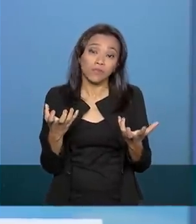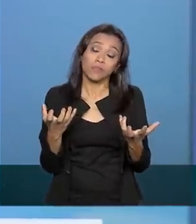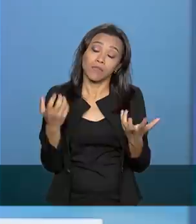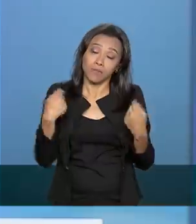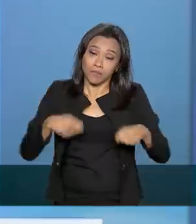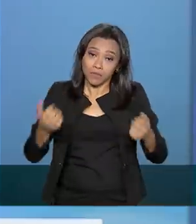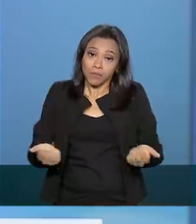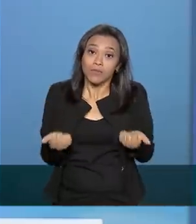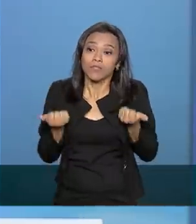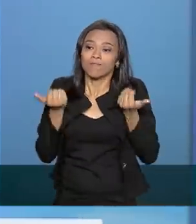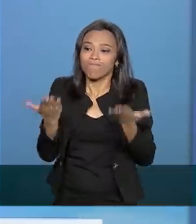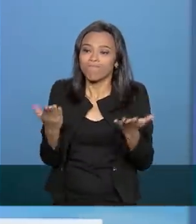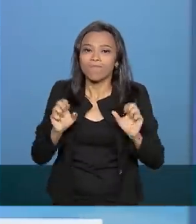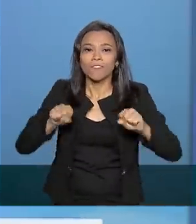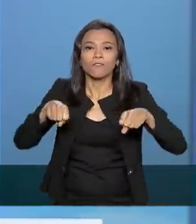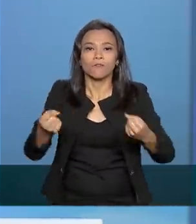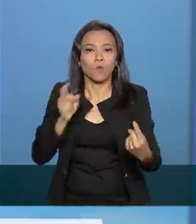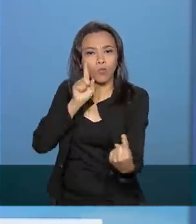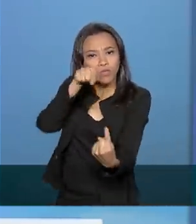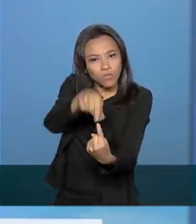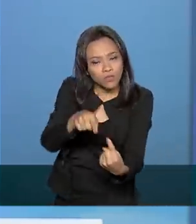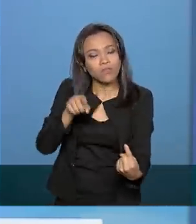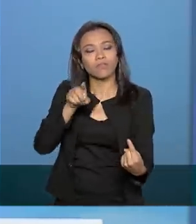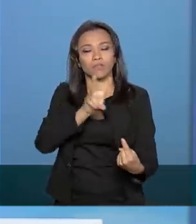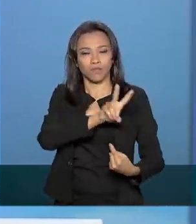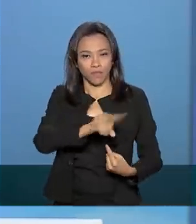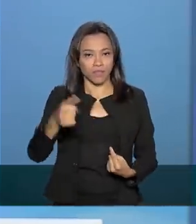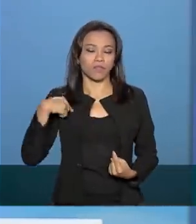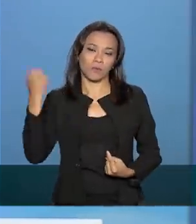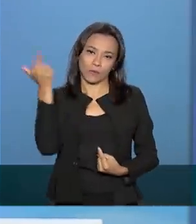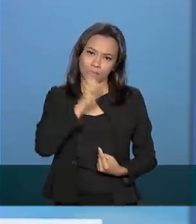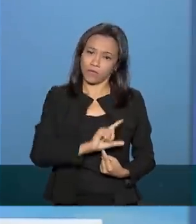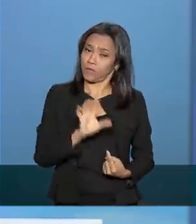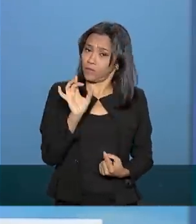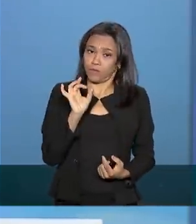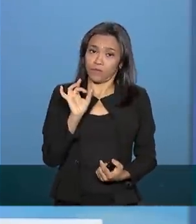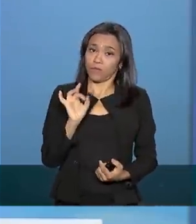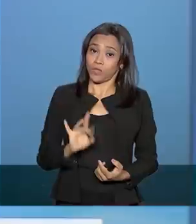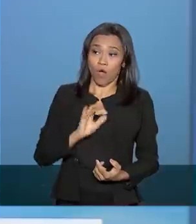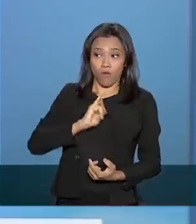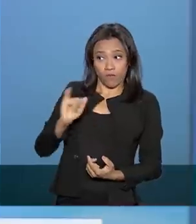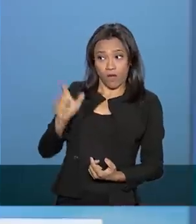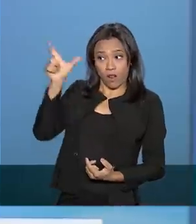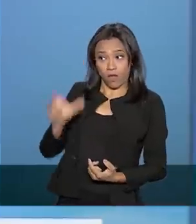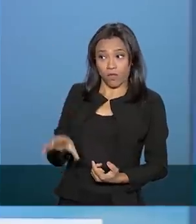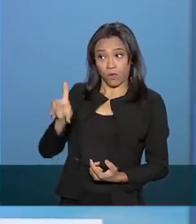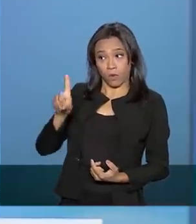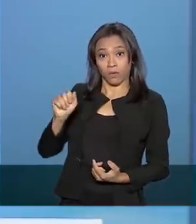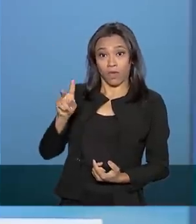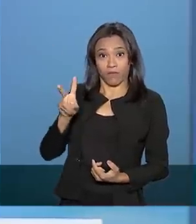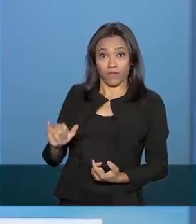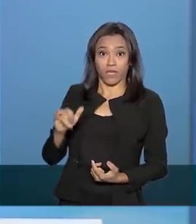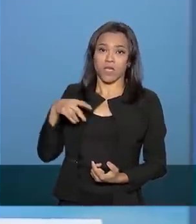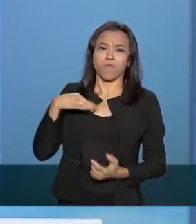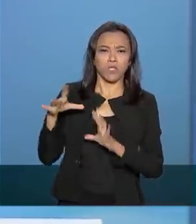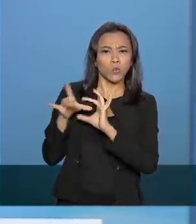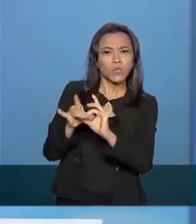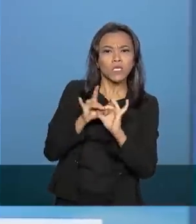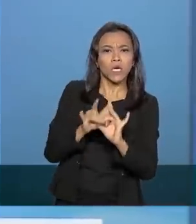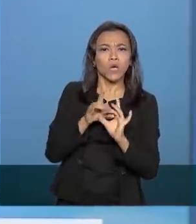merece. Esse objetivo será agora alcançado não apenas, Davi, com a união de bancadas, de